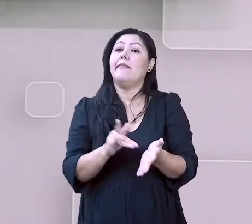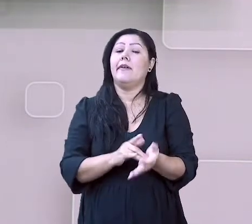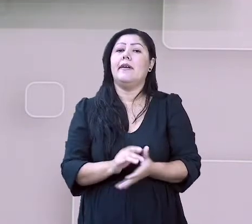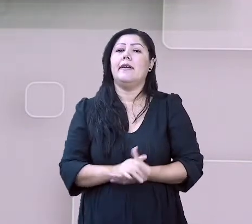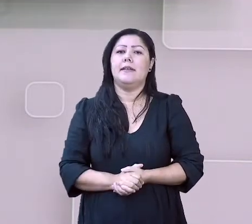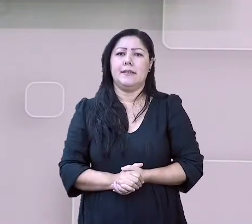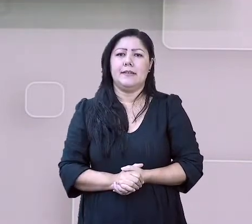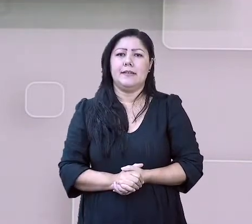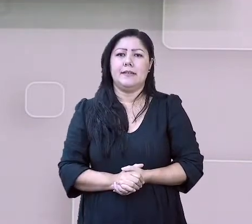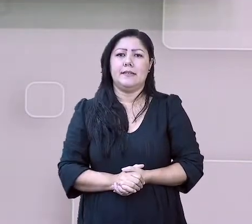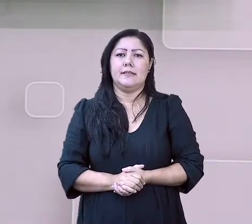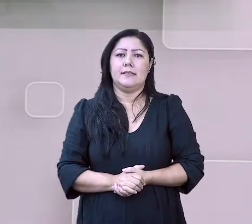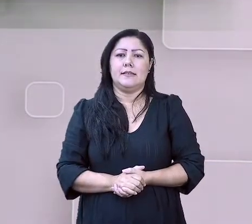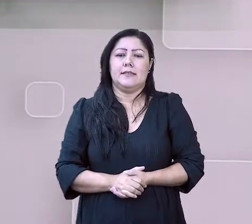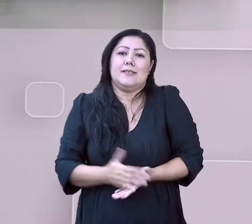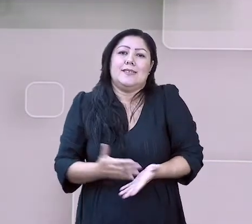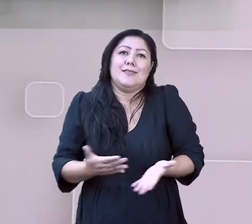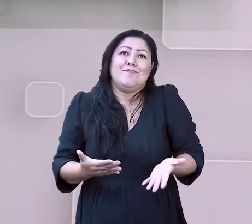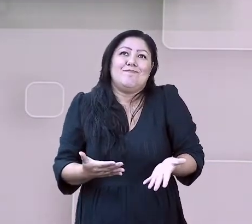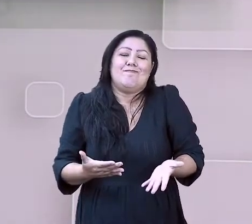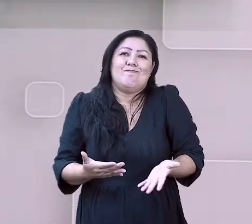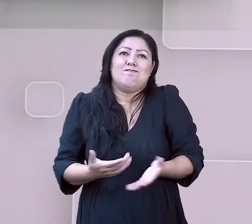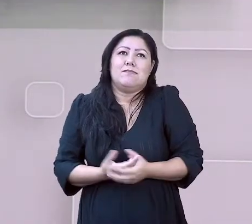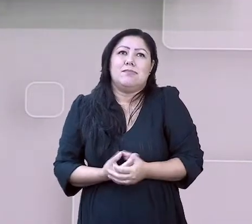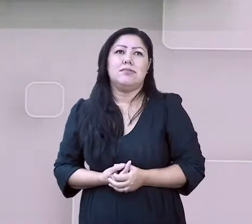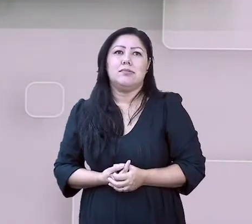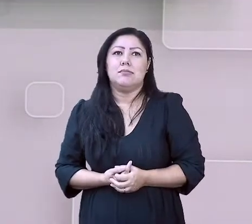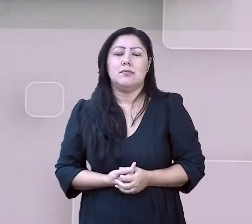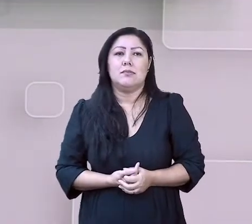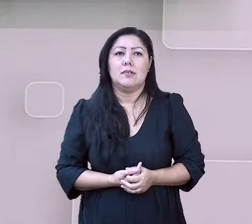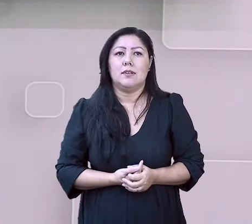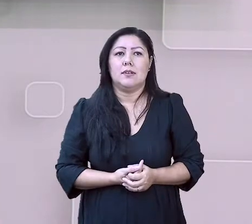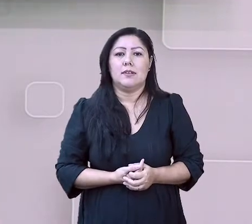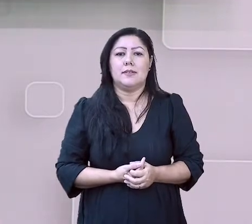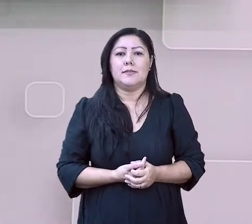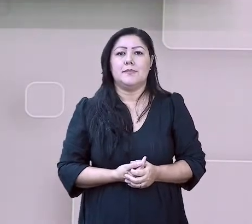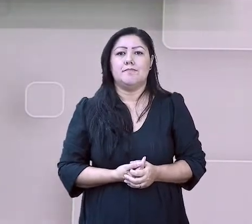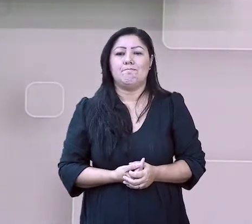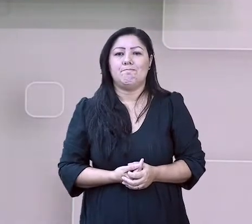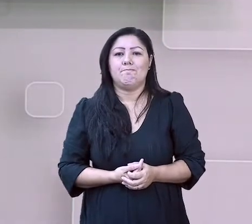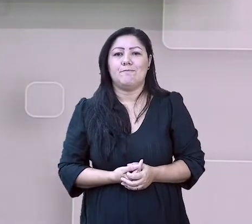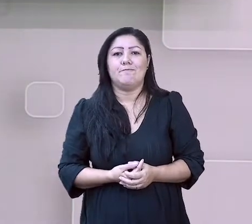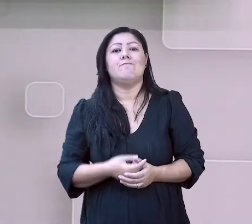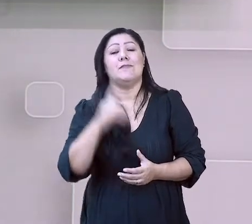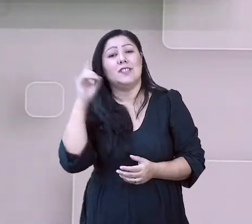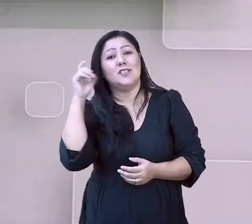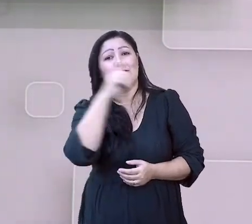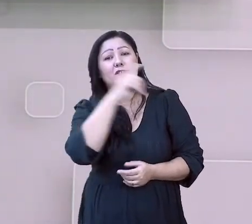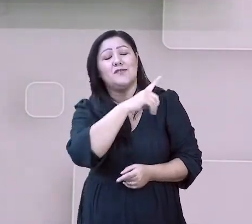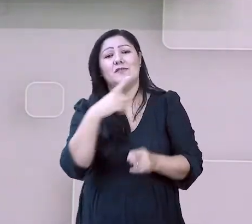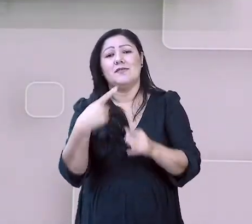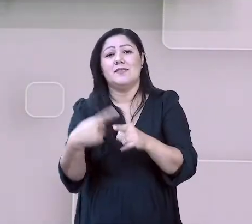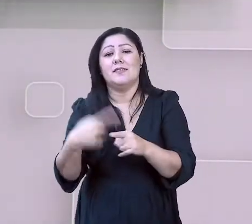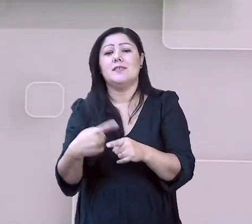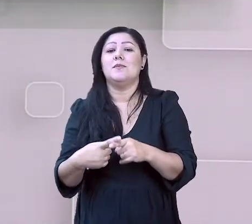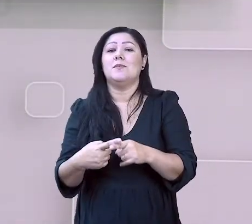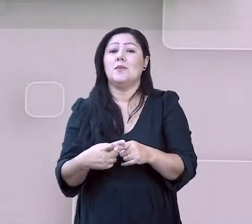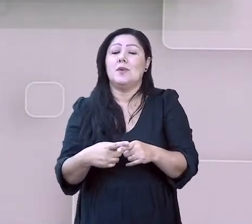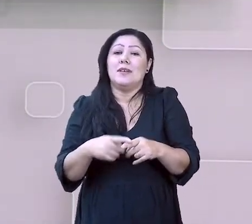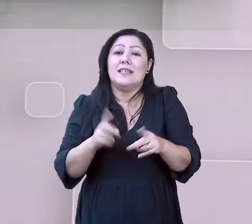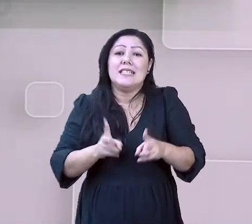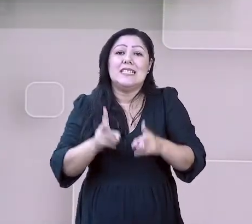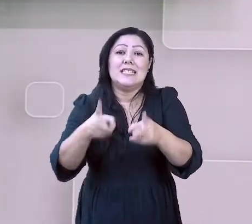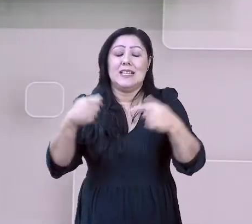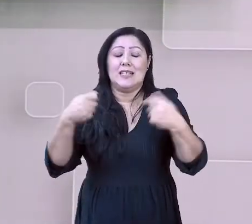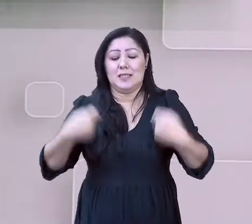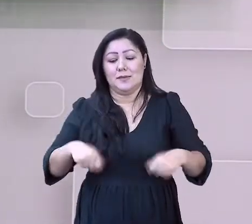É algo inevitável. Se vem a ocupação humana, naturalmente